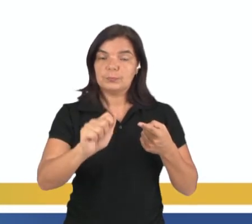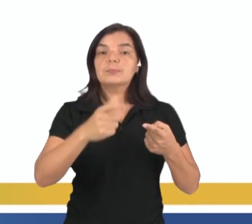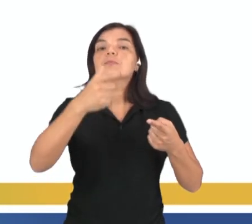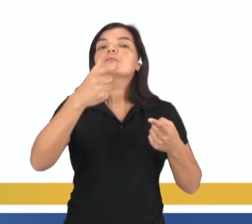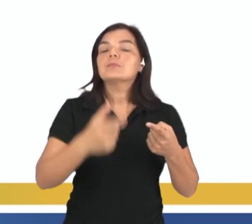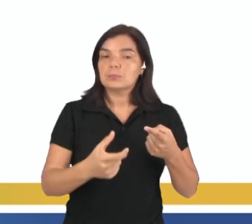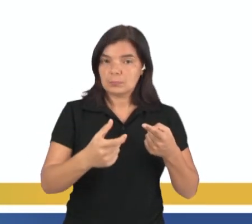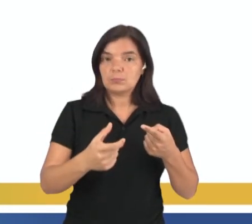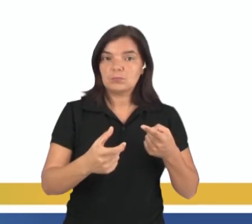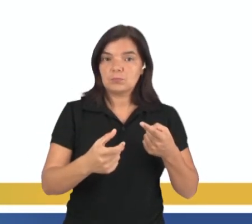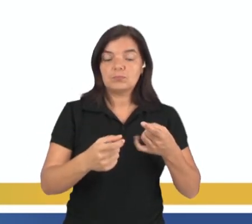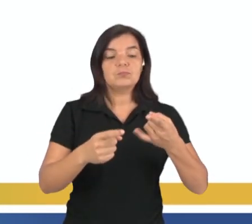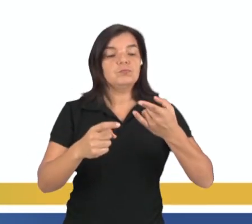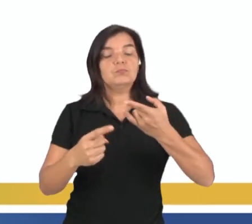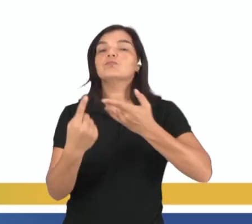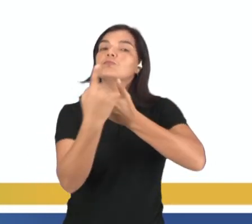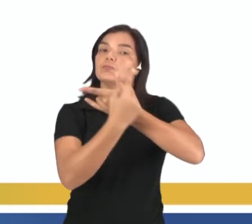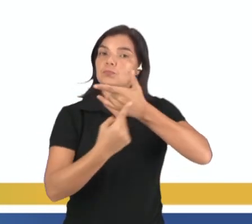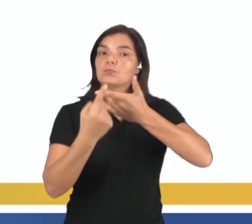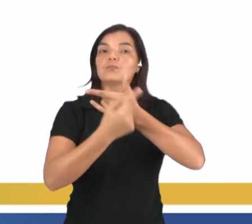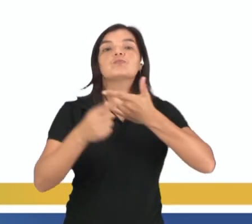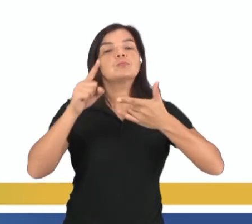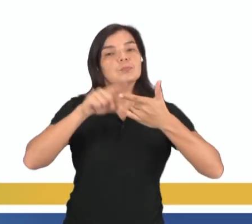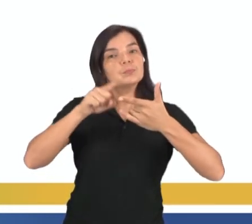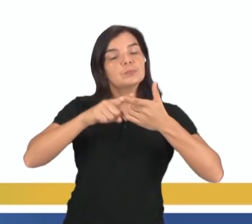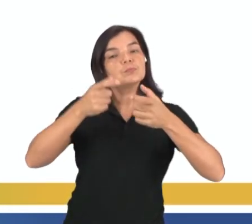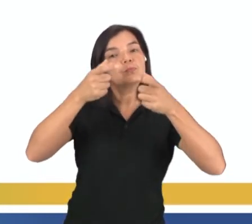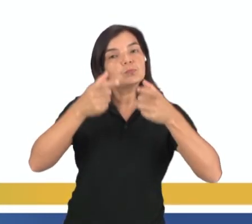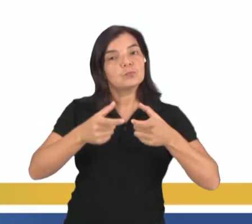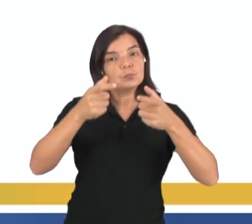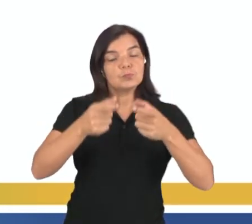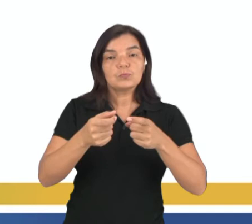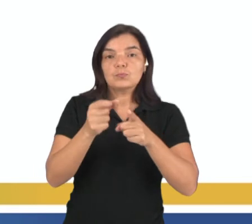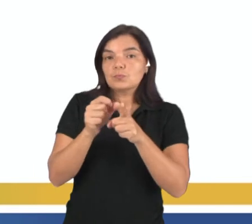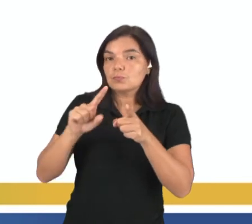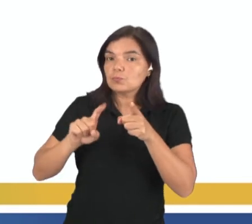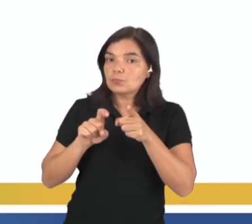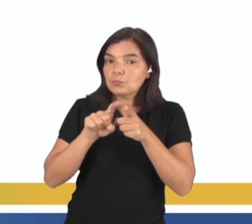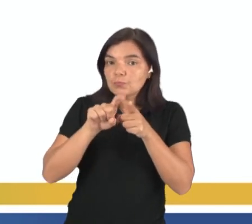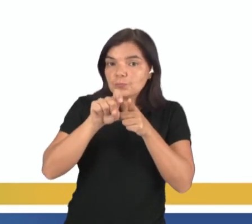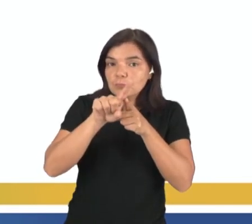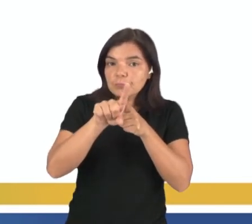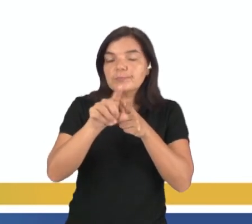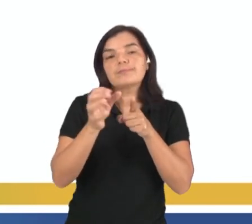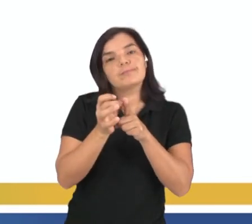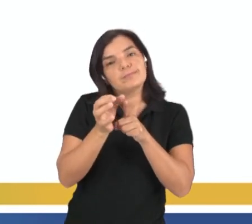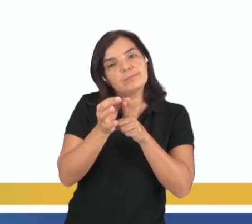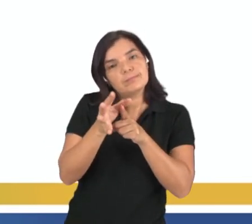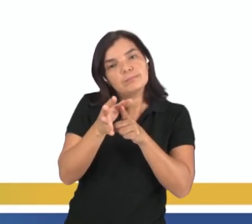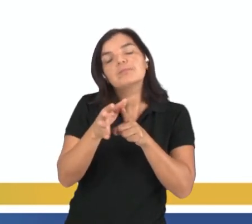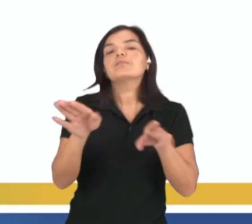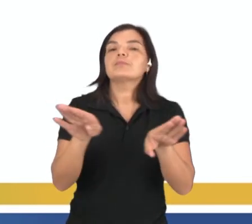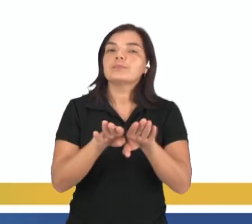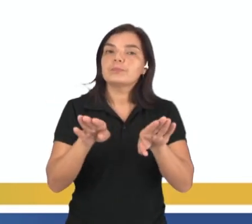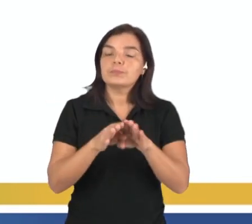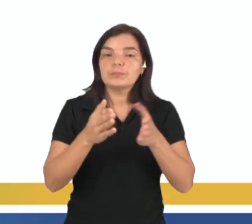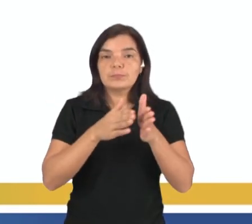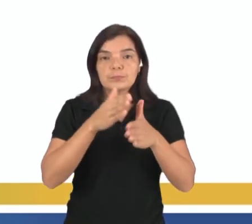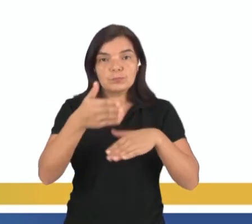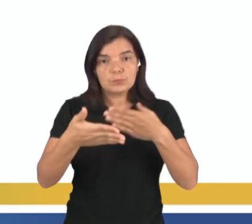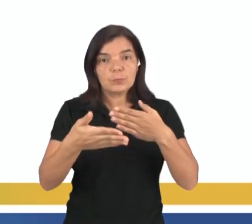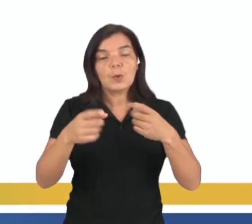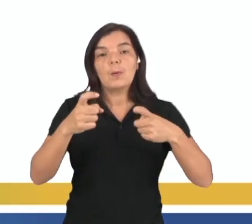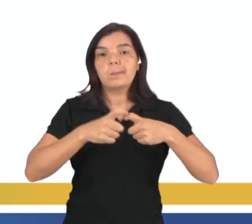estar relacionado ao sistema reprodutor masculino, que é o local por onde os espermatozoides eles vão ser liberados durante o